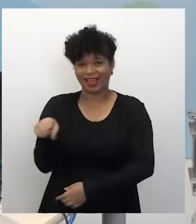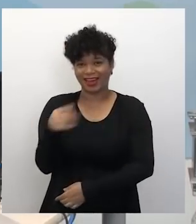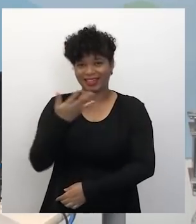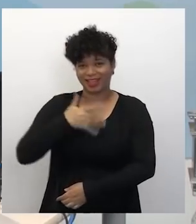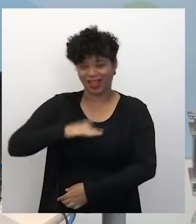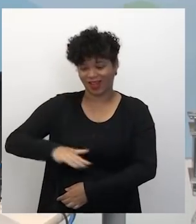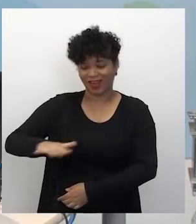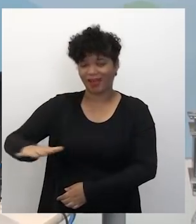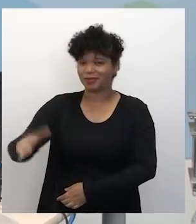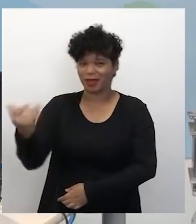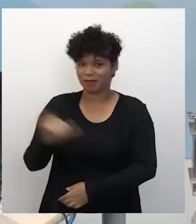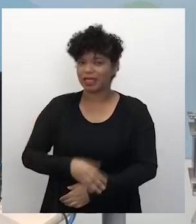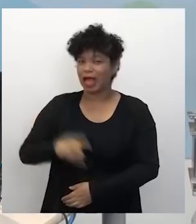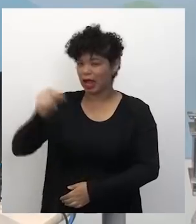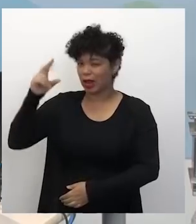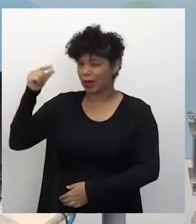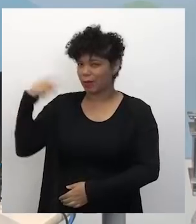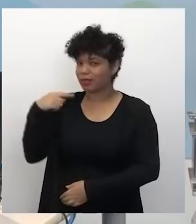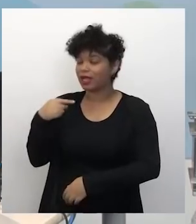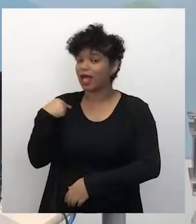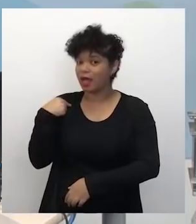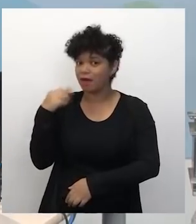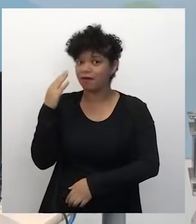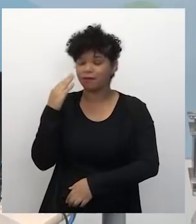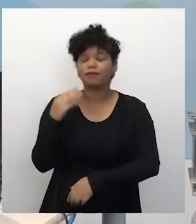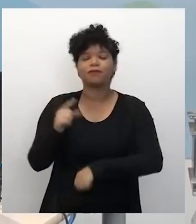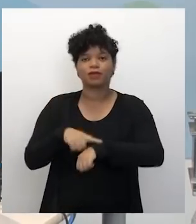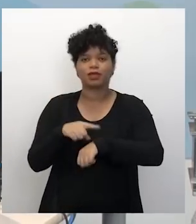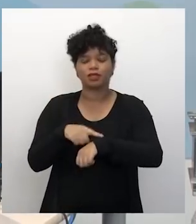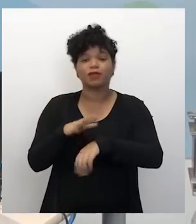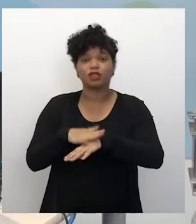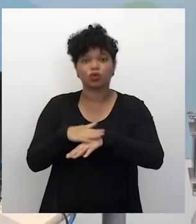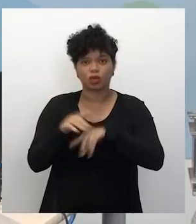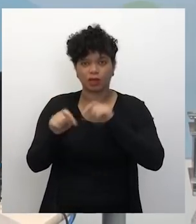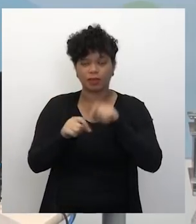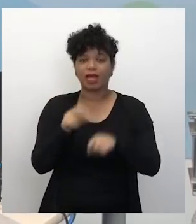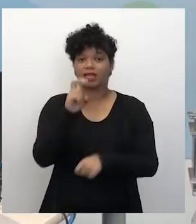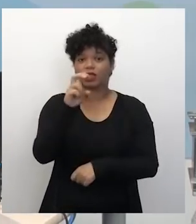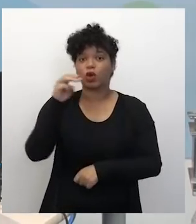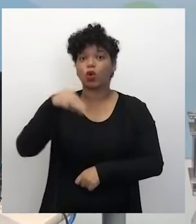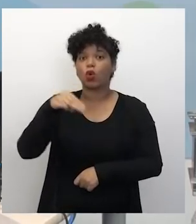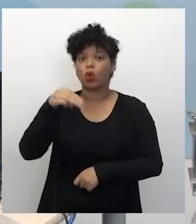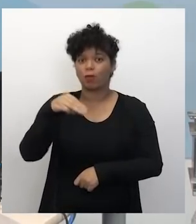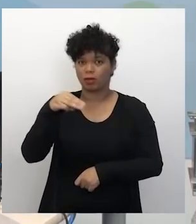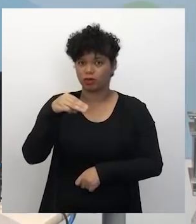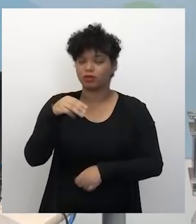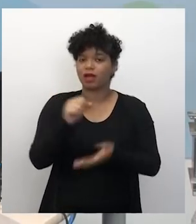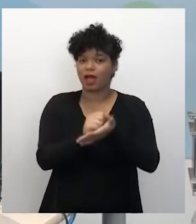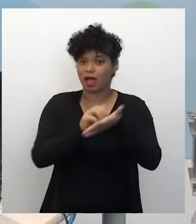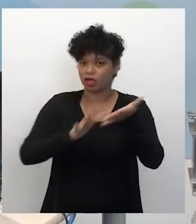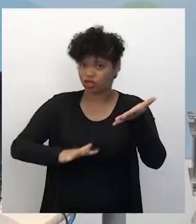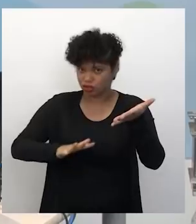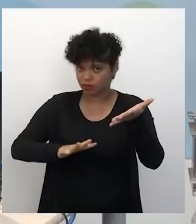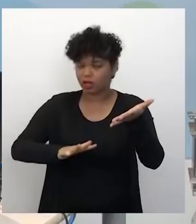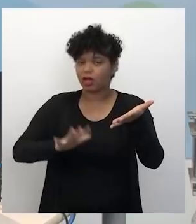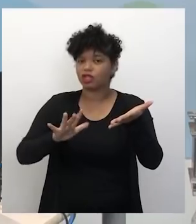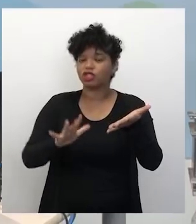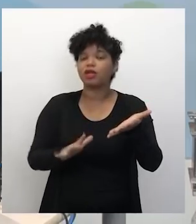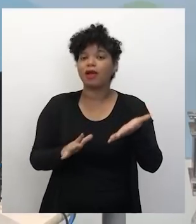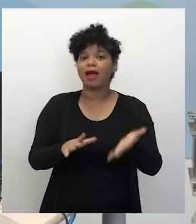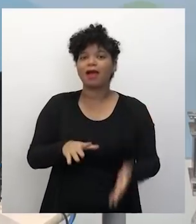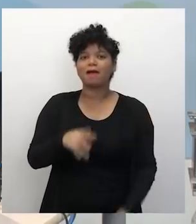o que eu fiz uma vez? Como eles reclamavam bastante, então eu deixei 5 minutos, a gente fez uma atividade que eram 5 minutos sem